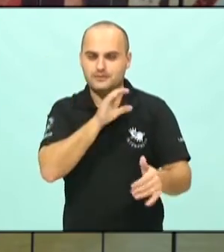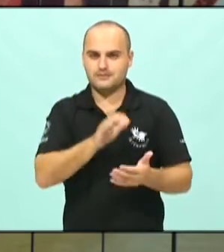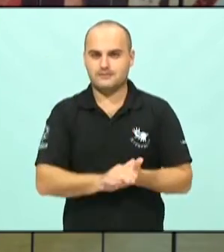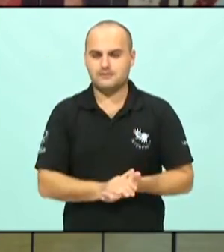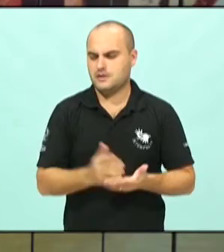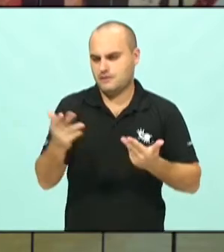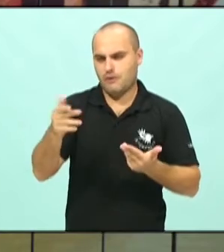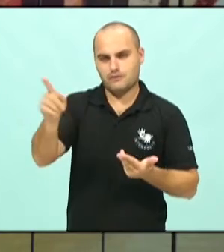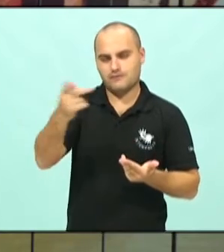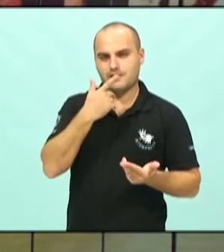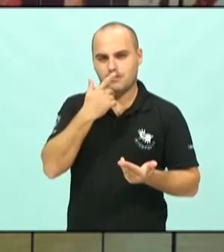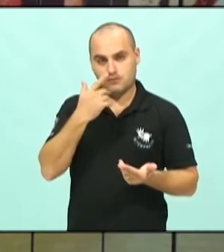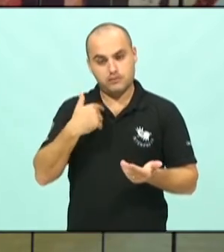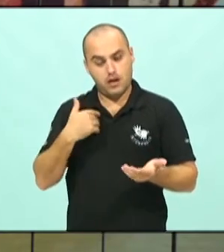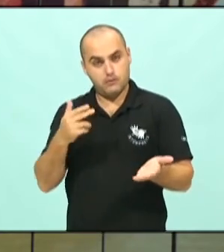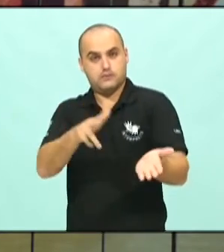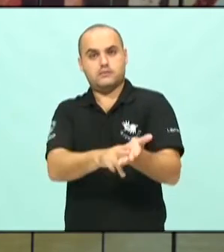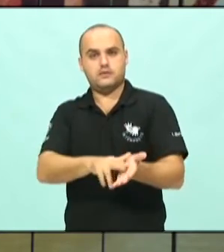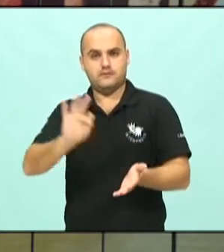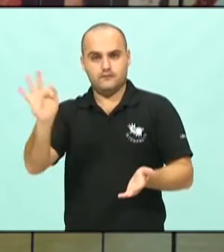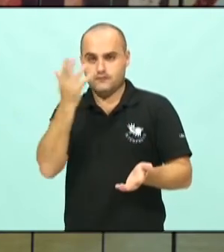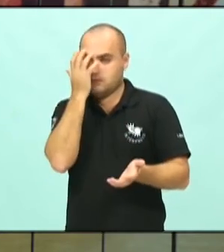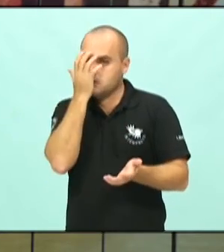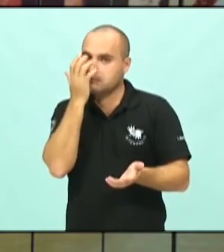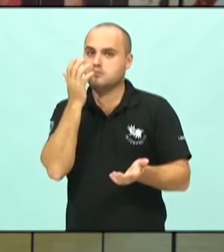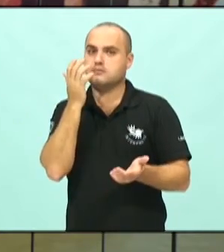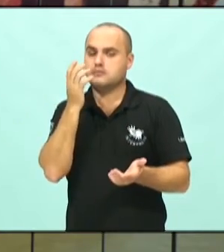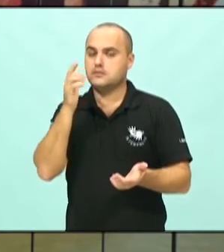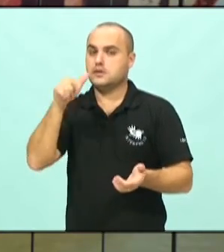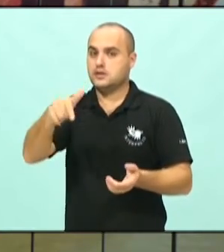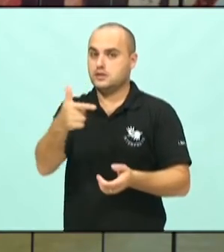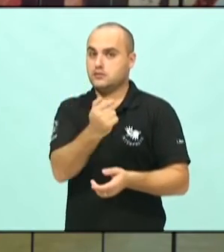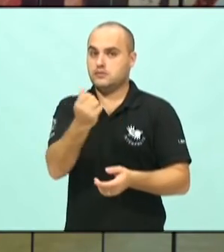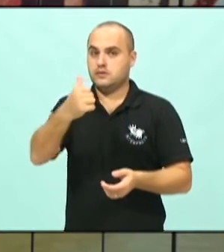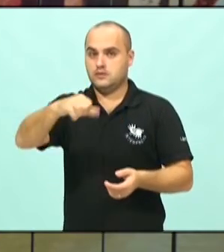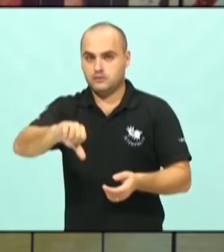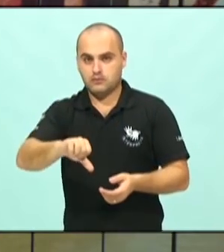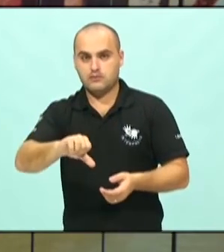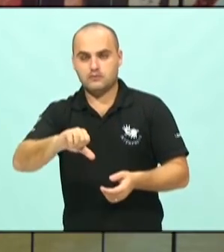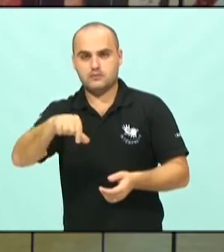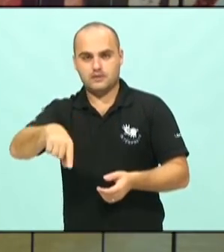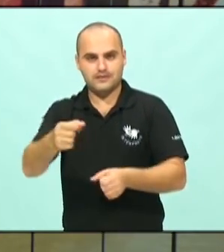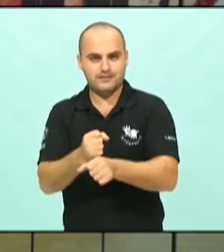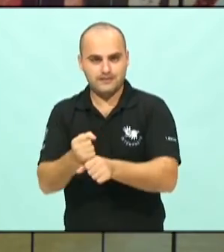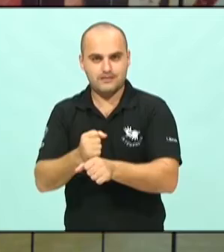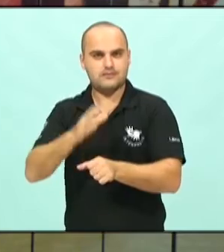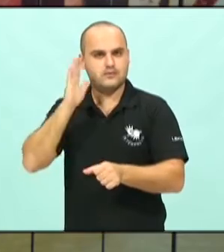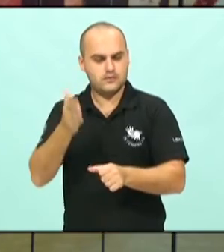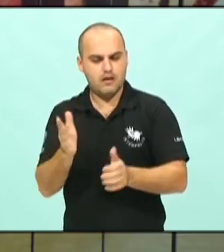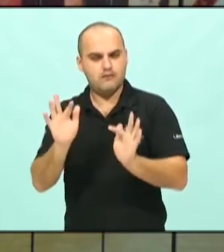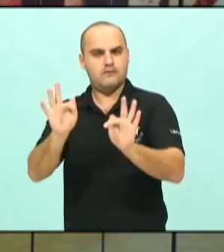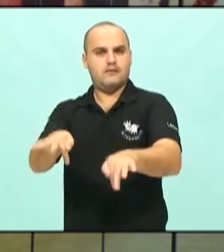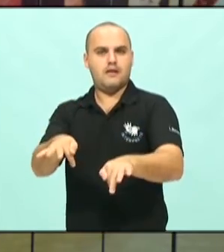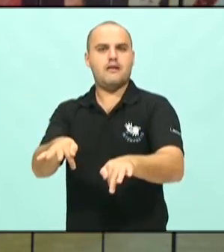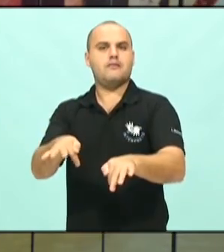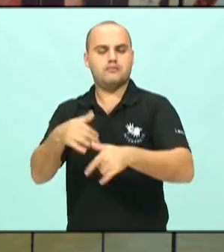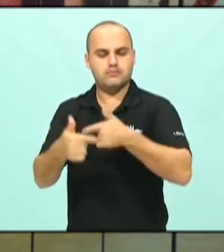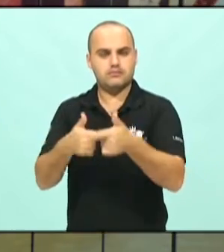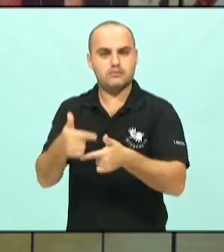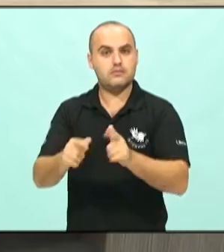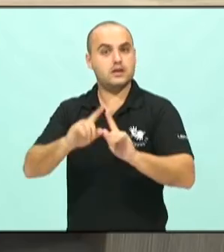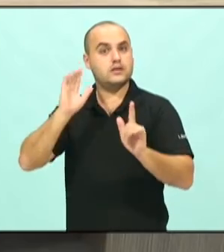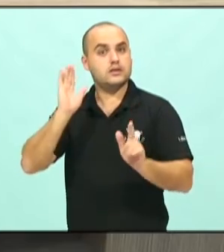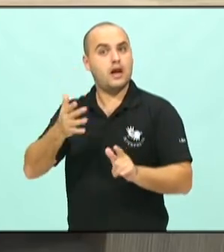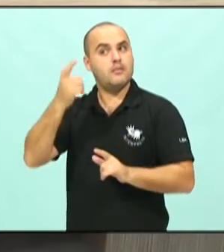falou, a gente assumiu em fevereiro. O planejamento de 2019 está praticamente finalizado, está em execução, mas nós já estamos pensando